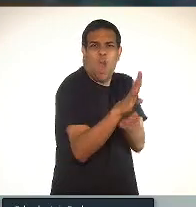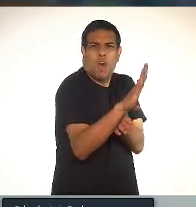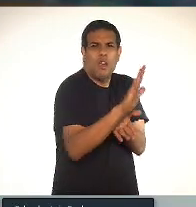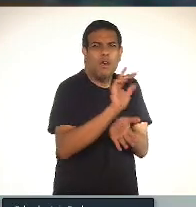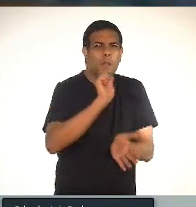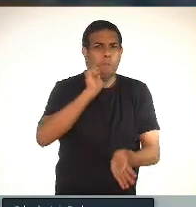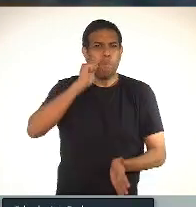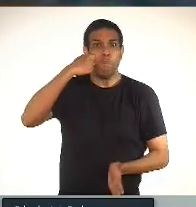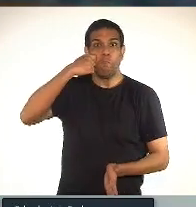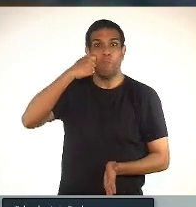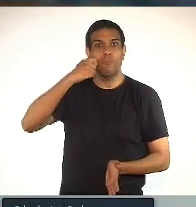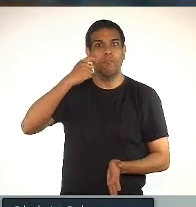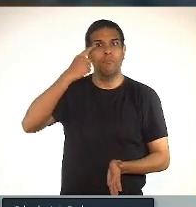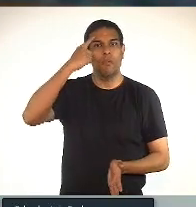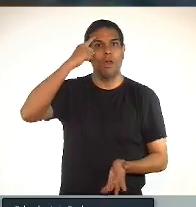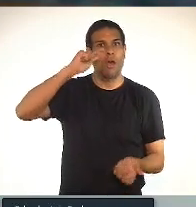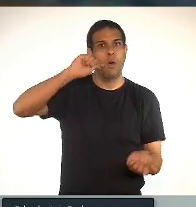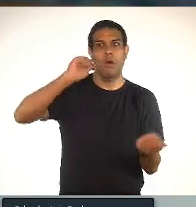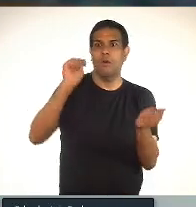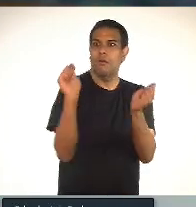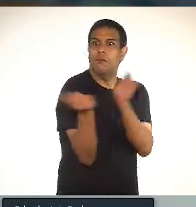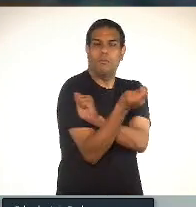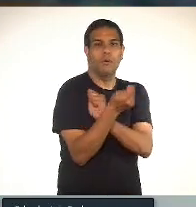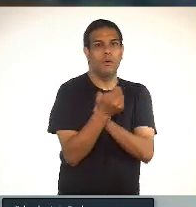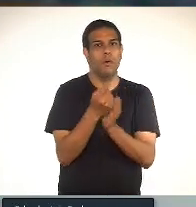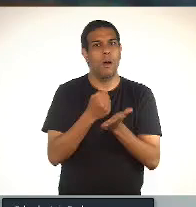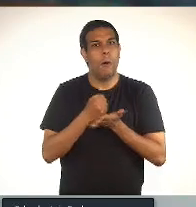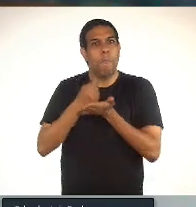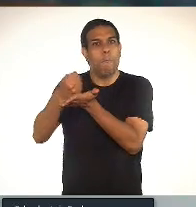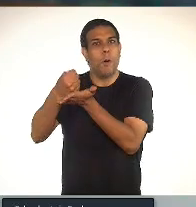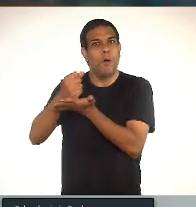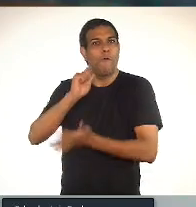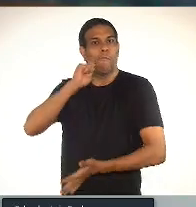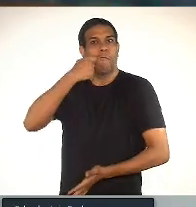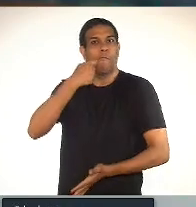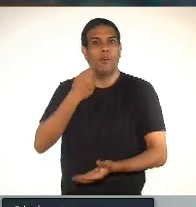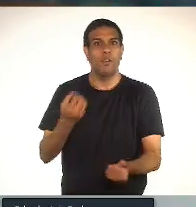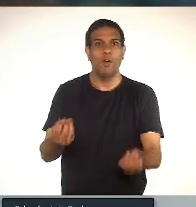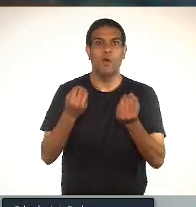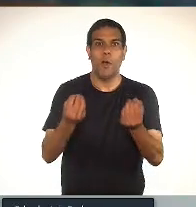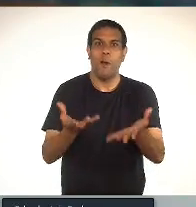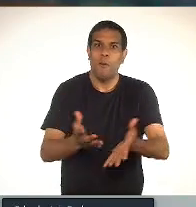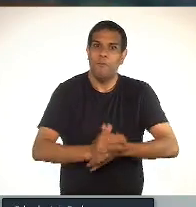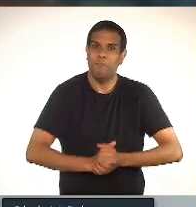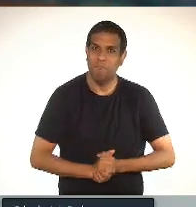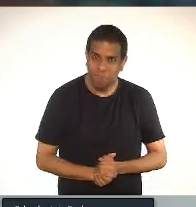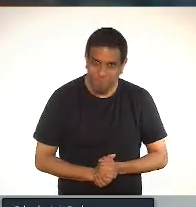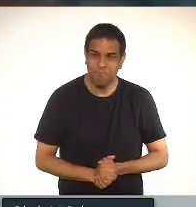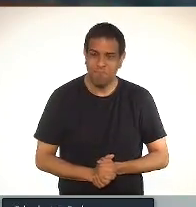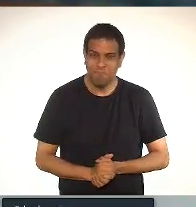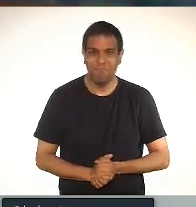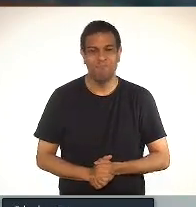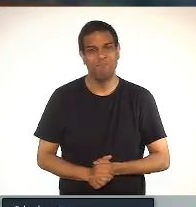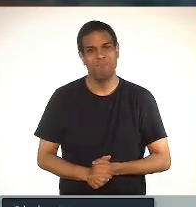resolveu apoiá-lo contra o Crivella. Veja você, site Afora a Paz.